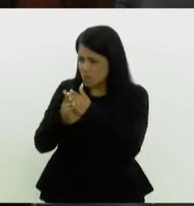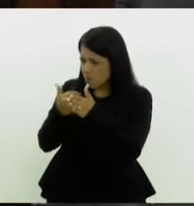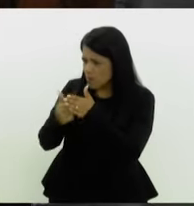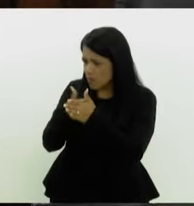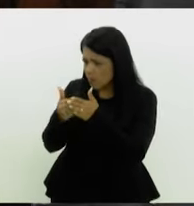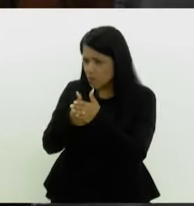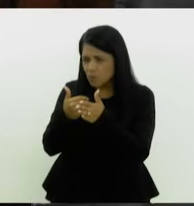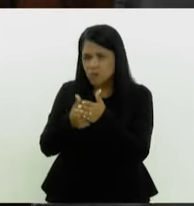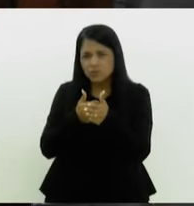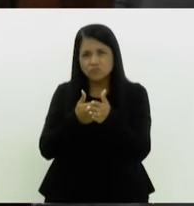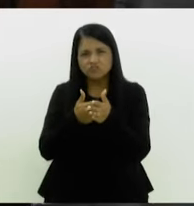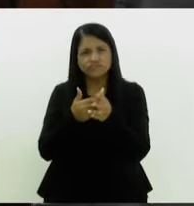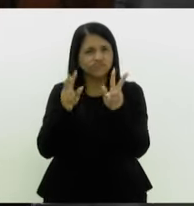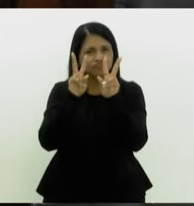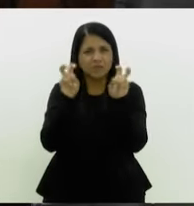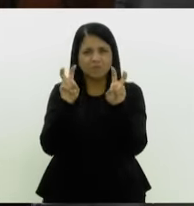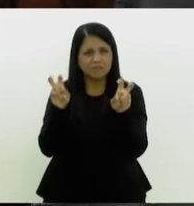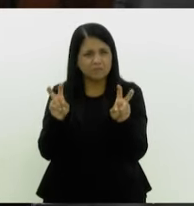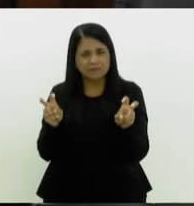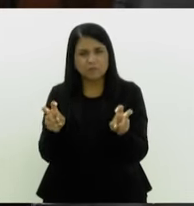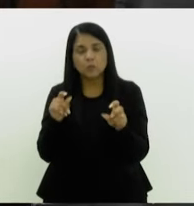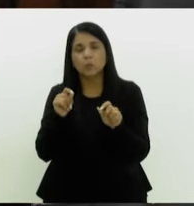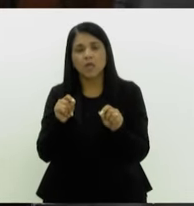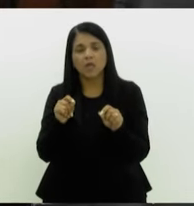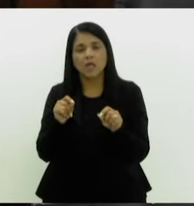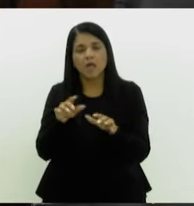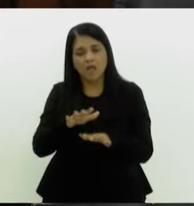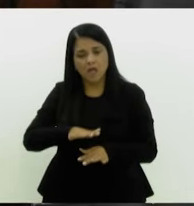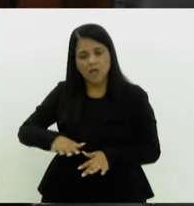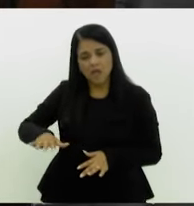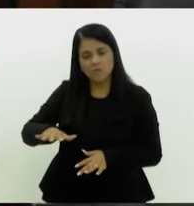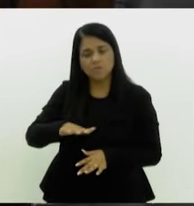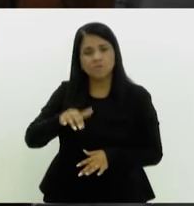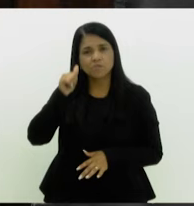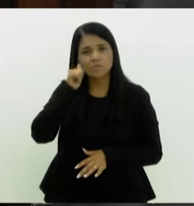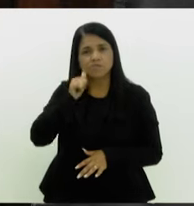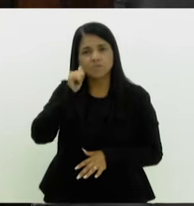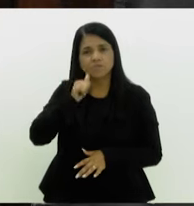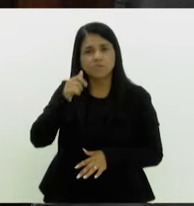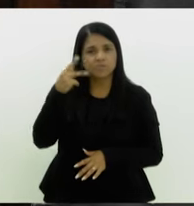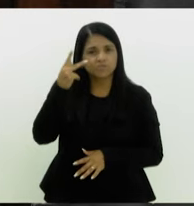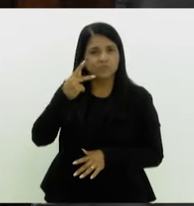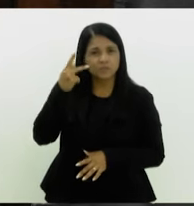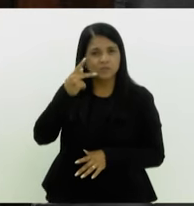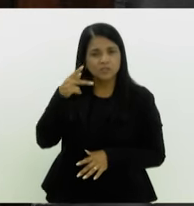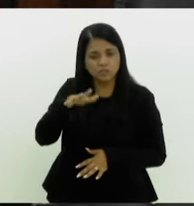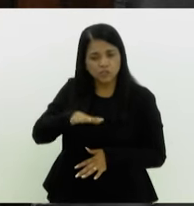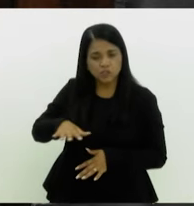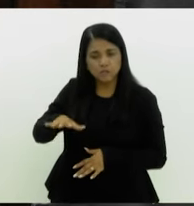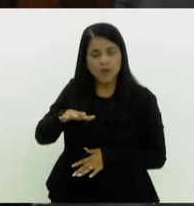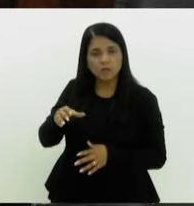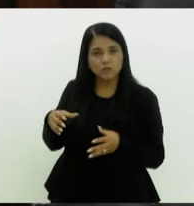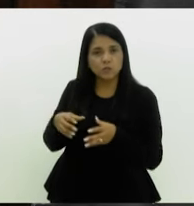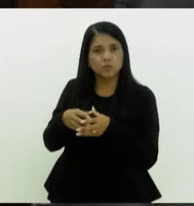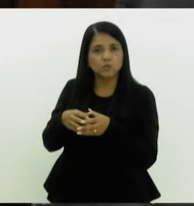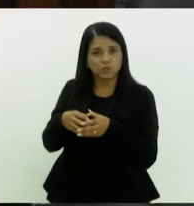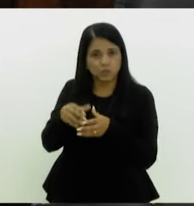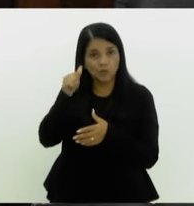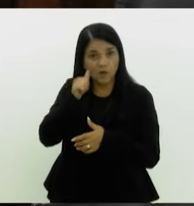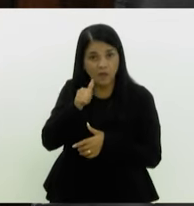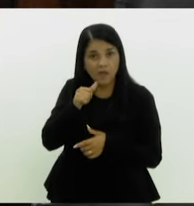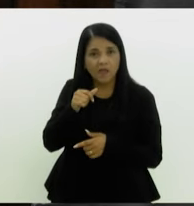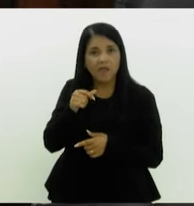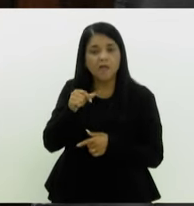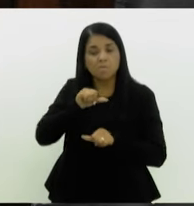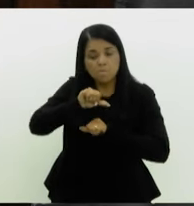várias questões e a primeira delas são as mulheres em espaços políticos porque através da política é que vocês faz você faz